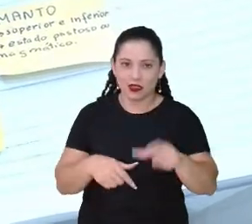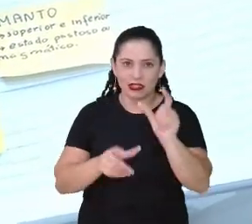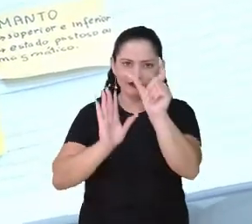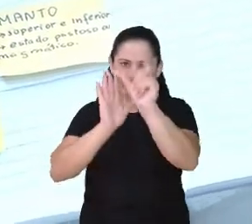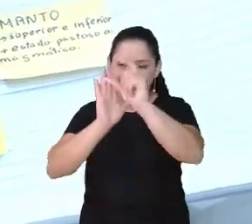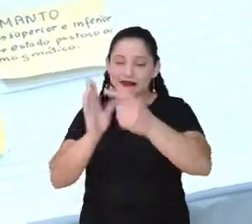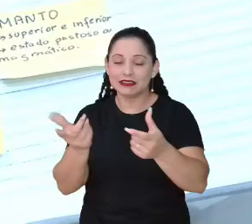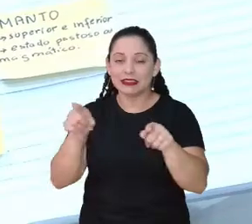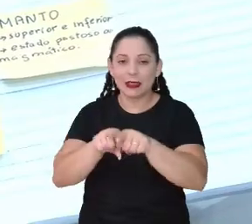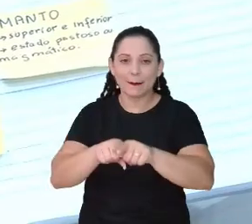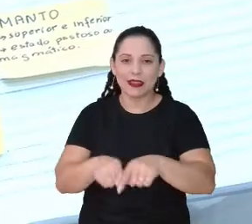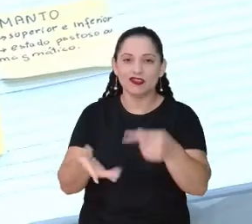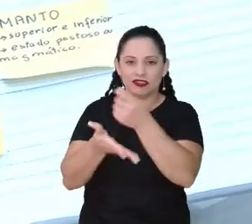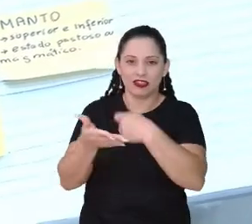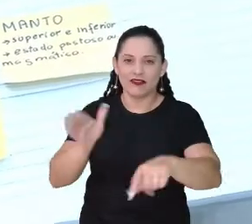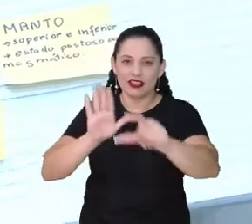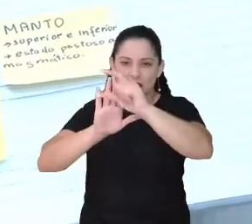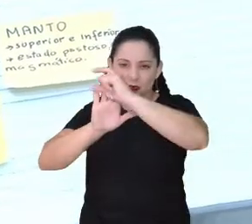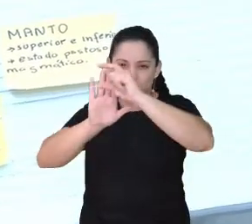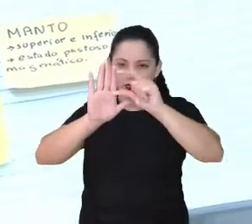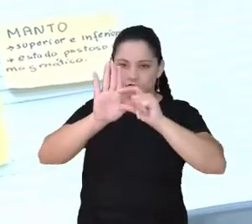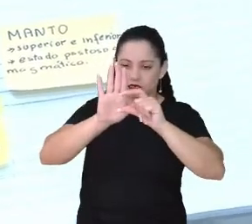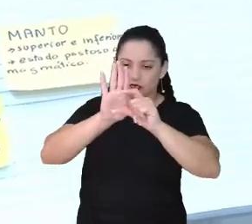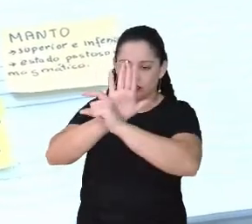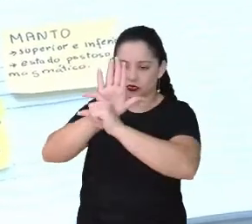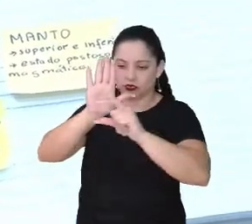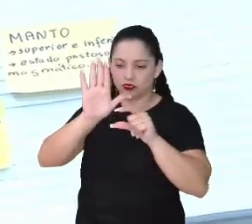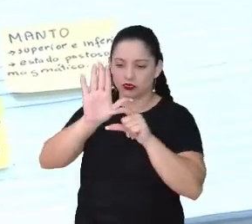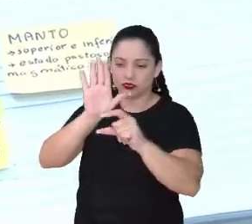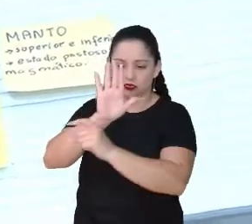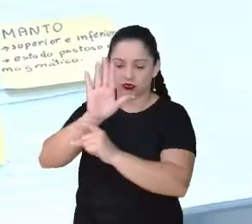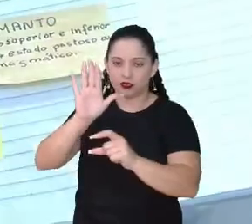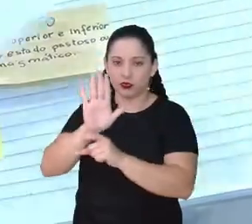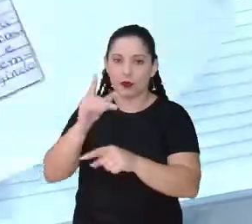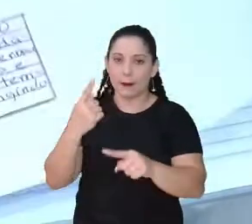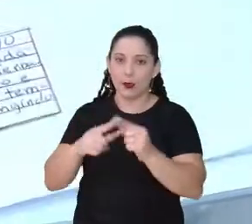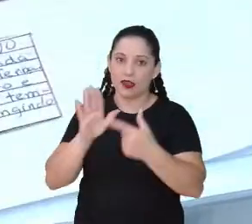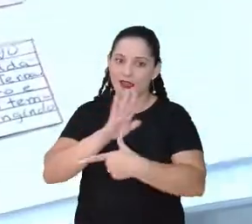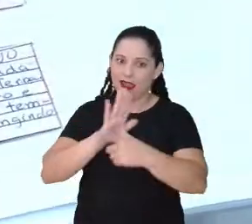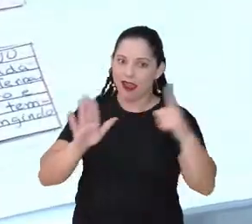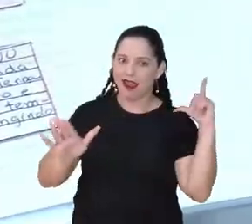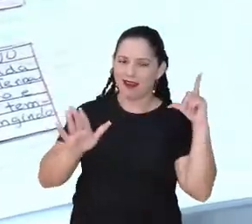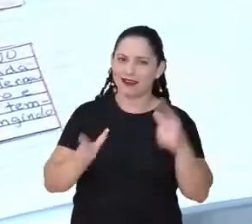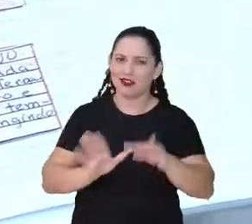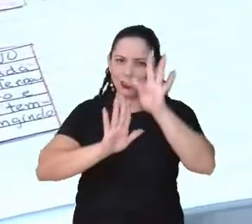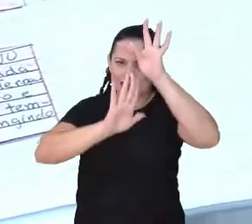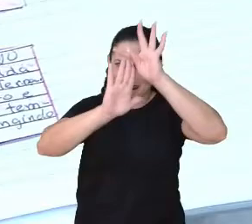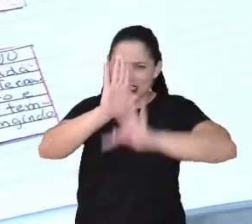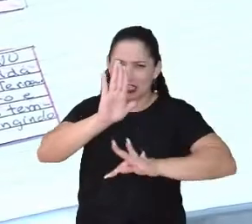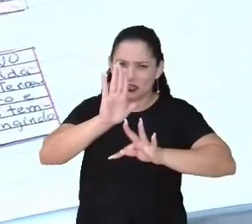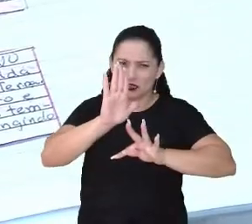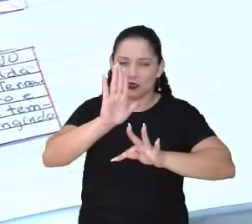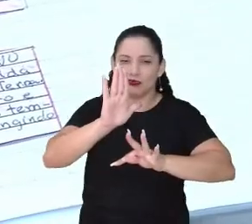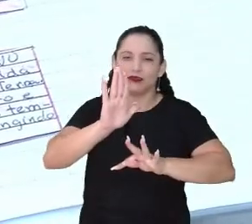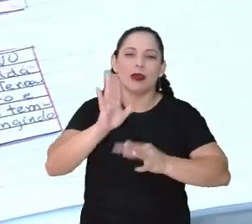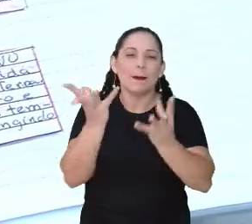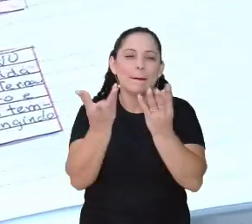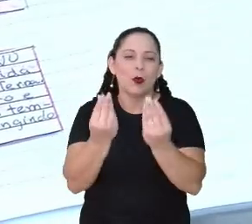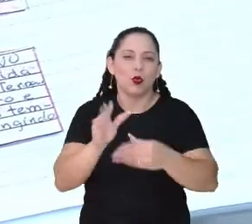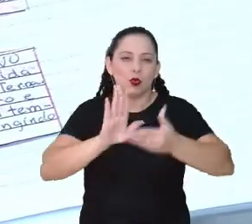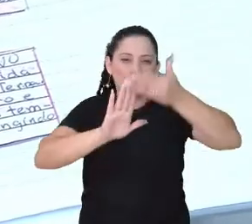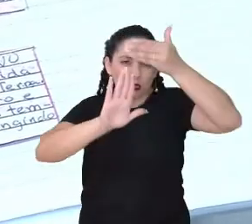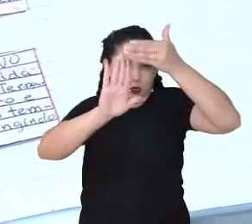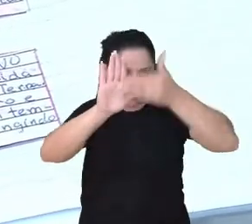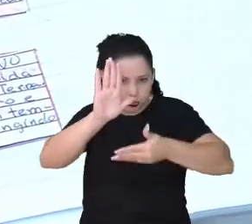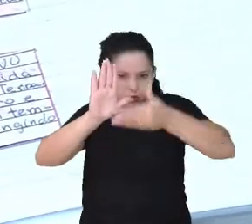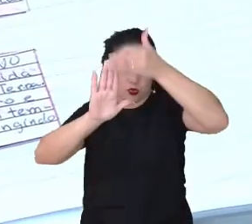E aqui eu selecionei melhor. Porque antes, gente, eu estava com muito texto. Como a professora